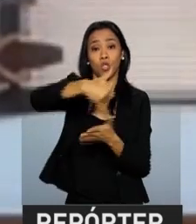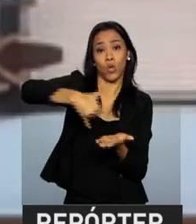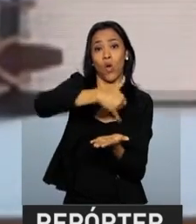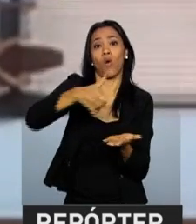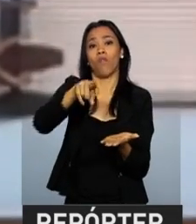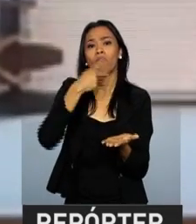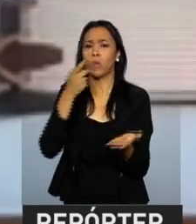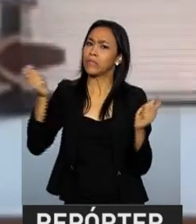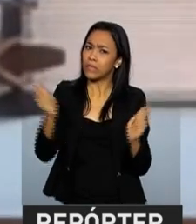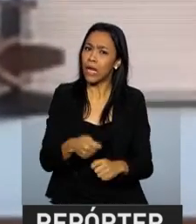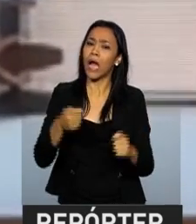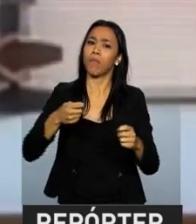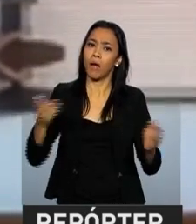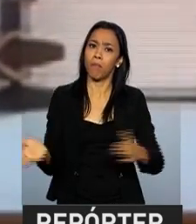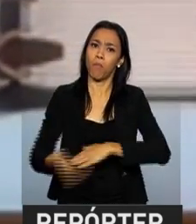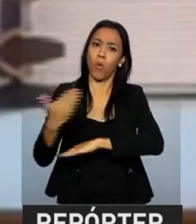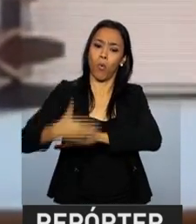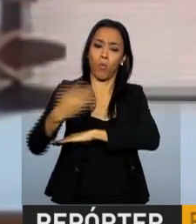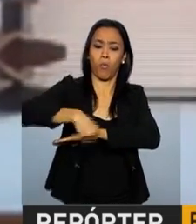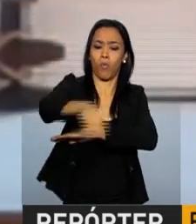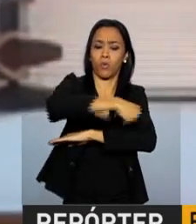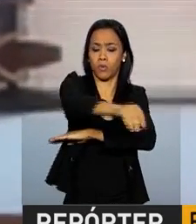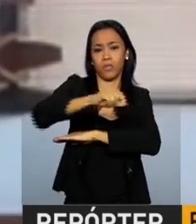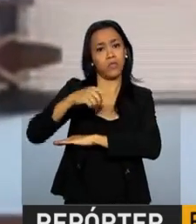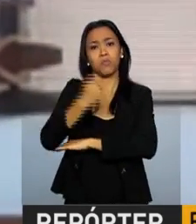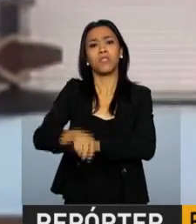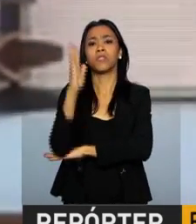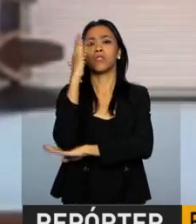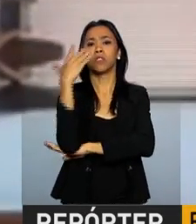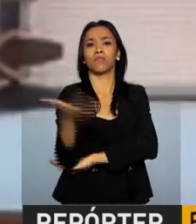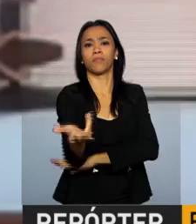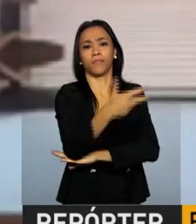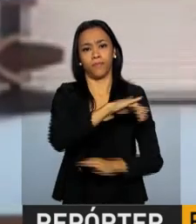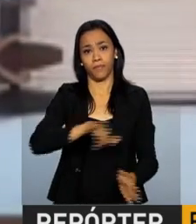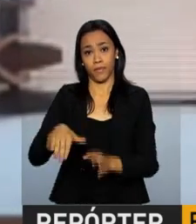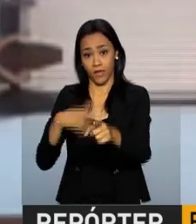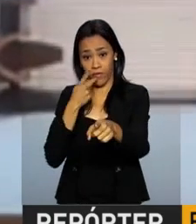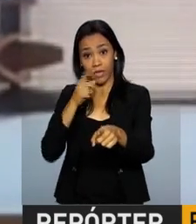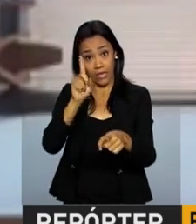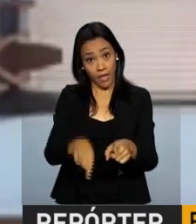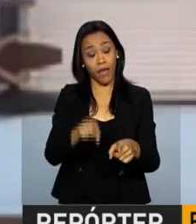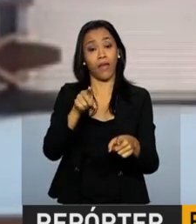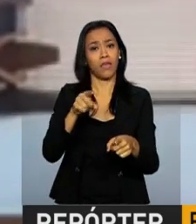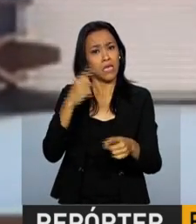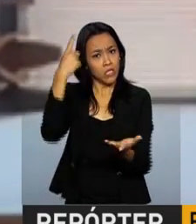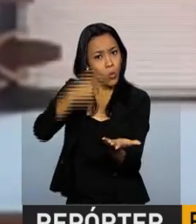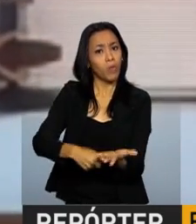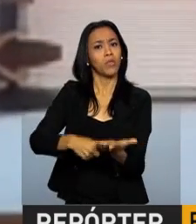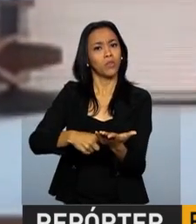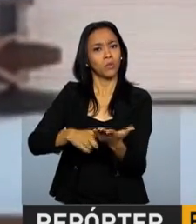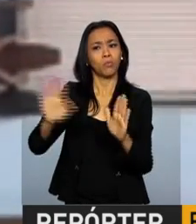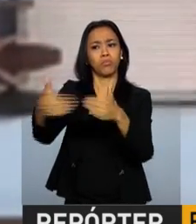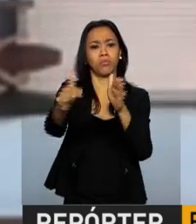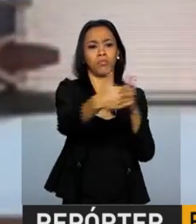produzir sem desmatar. Este pacto foi muito importante para mostrar a boa imagem do agronegócio brasileiro na